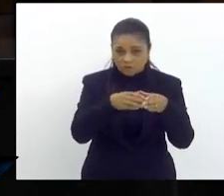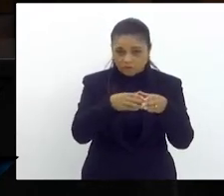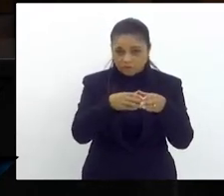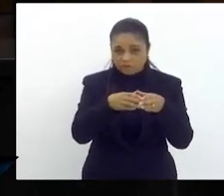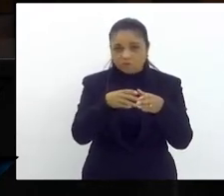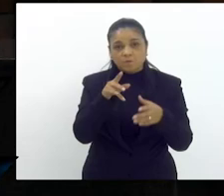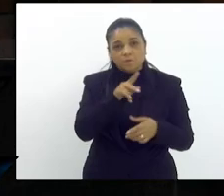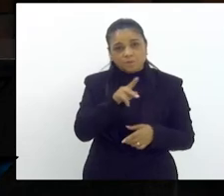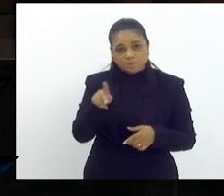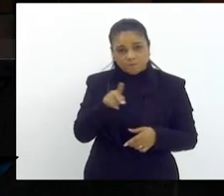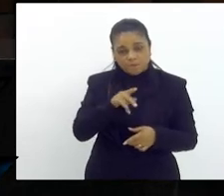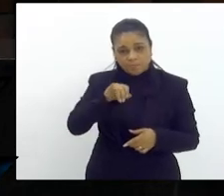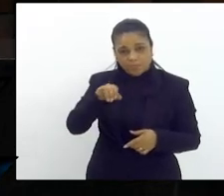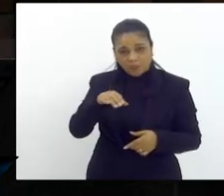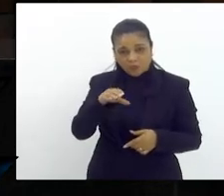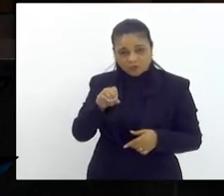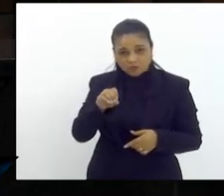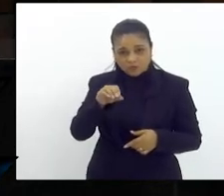Josemar